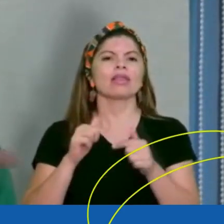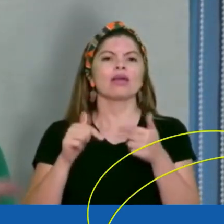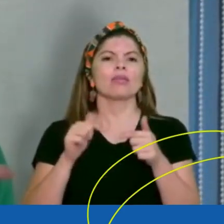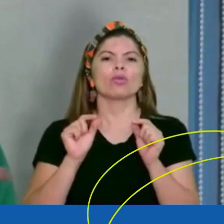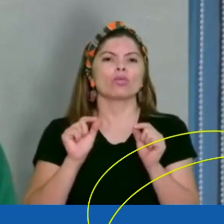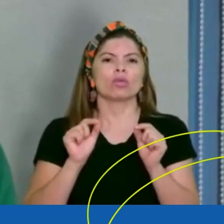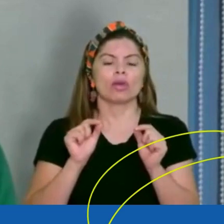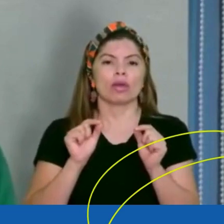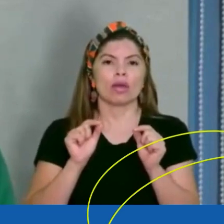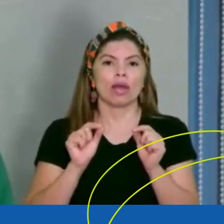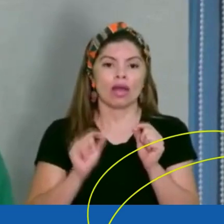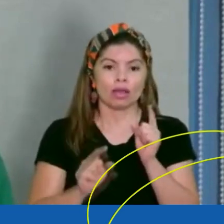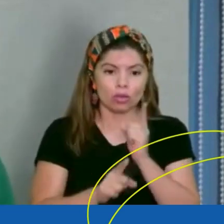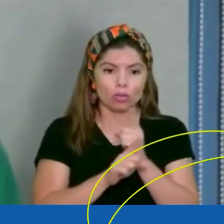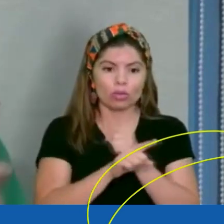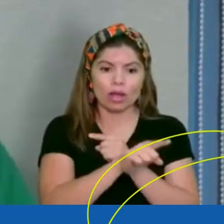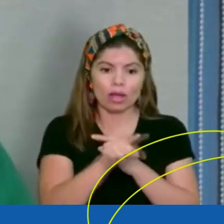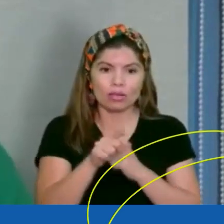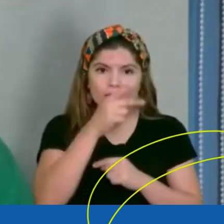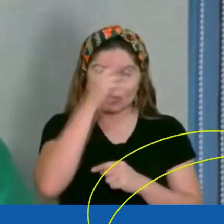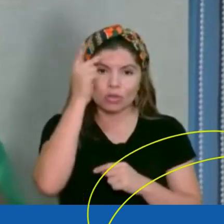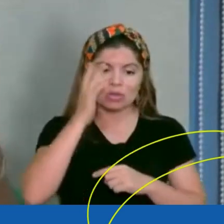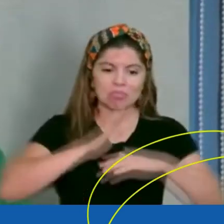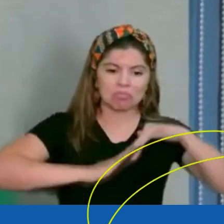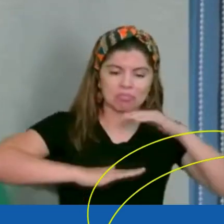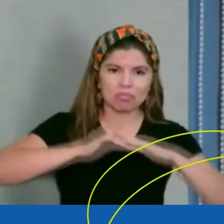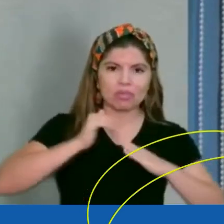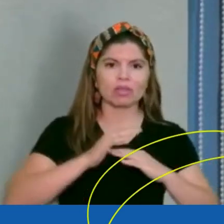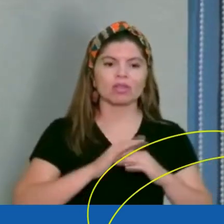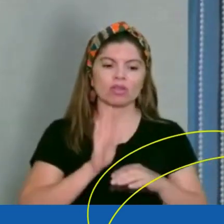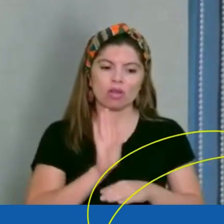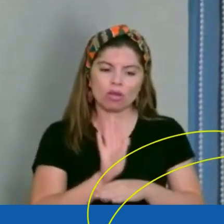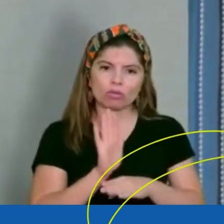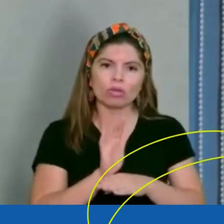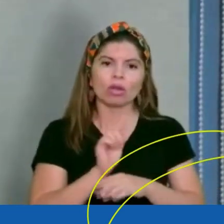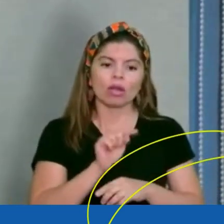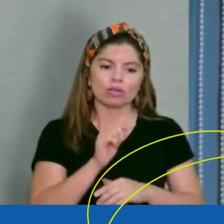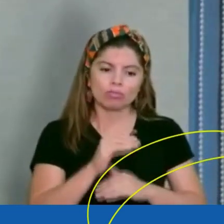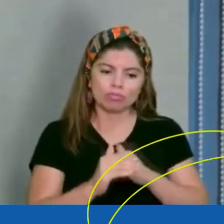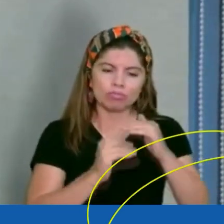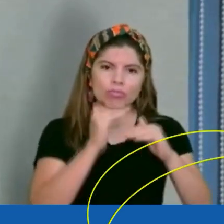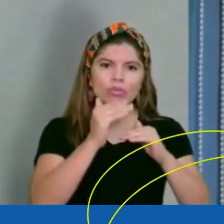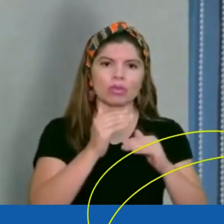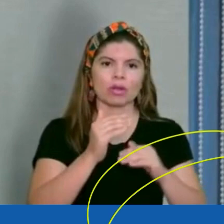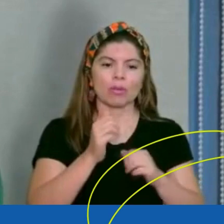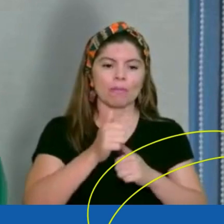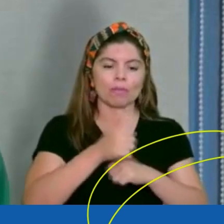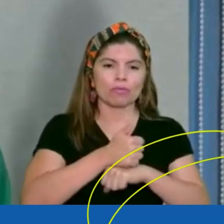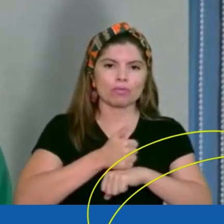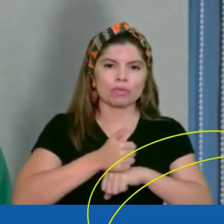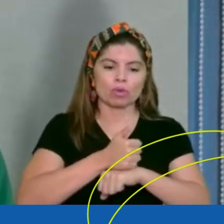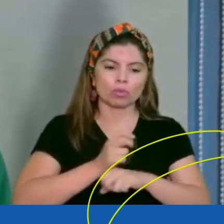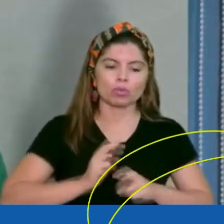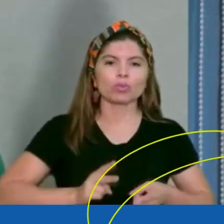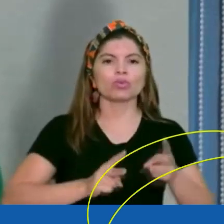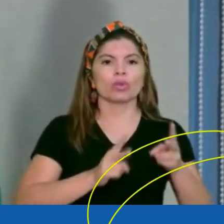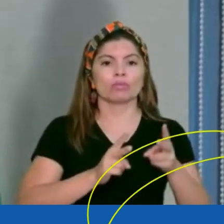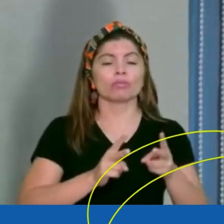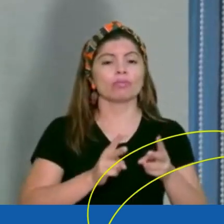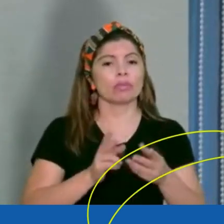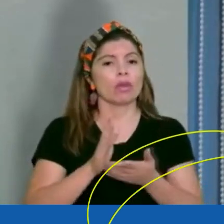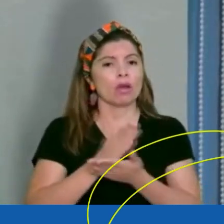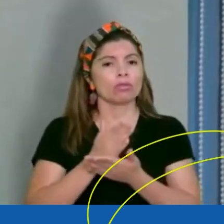apoiá-los numa investida, numa sequência da carreira deles, né? Muitos deles estão